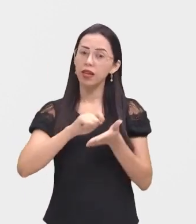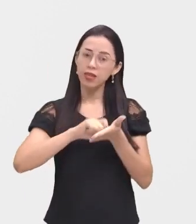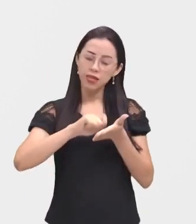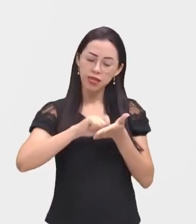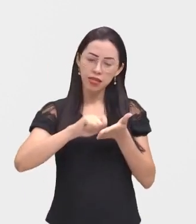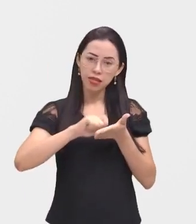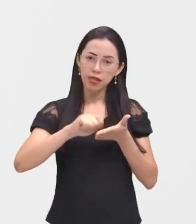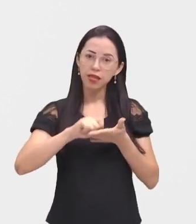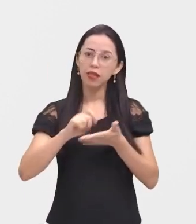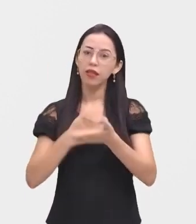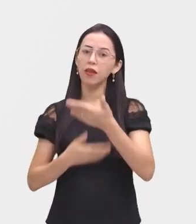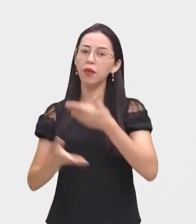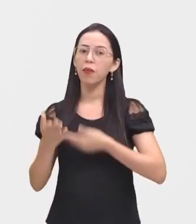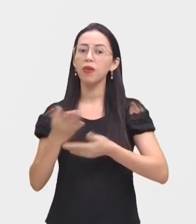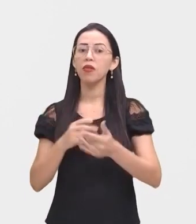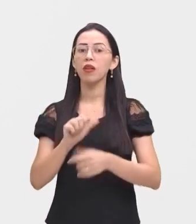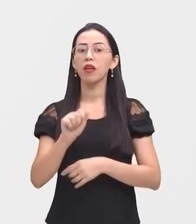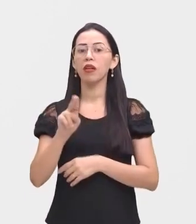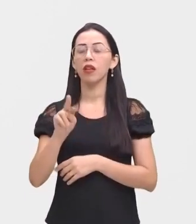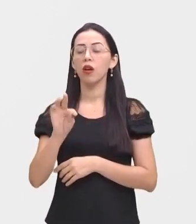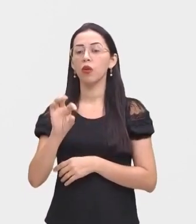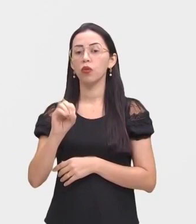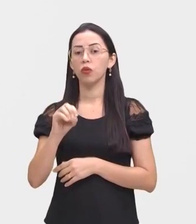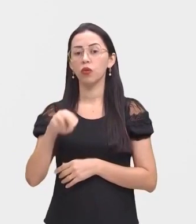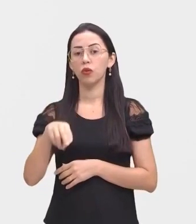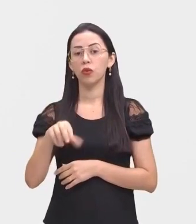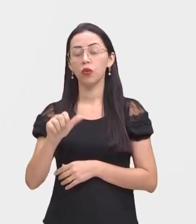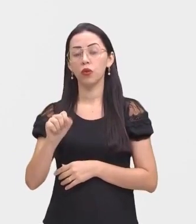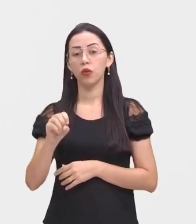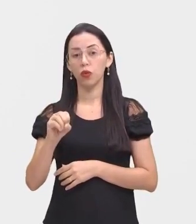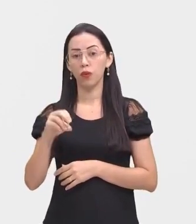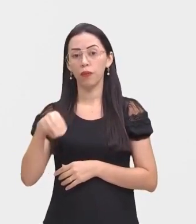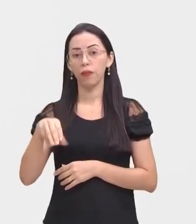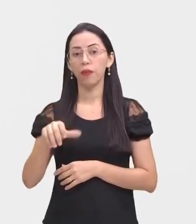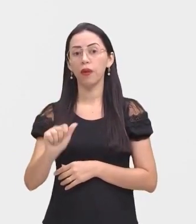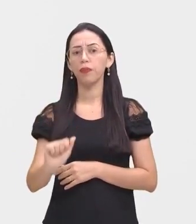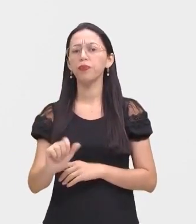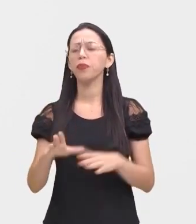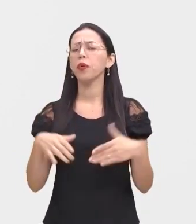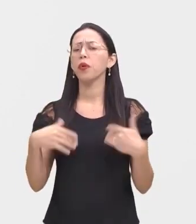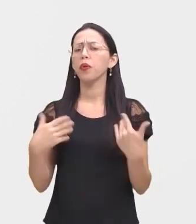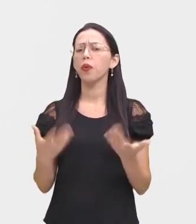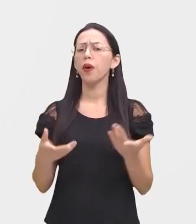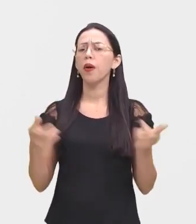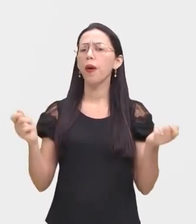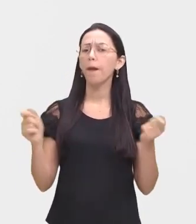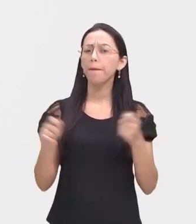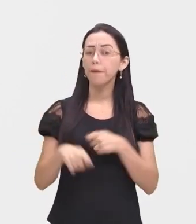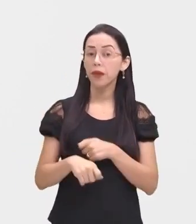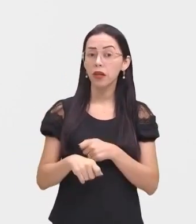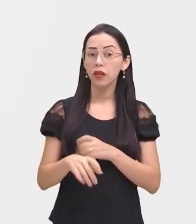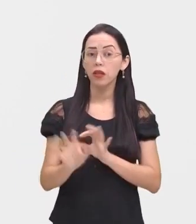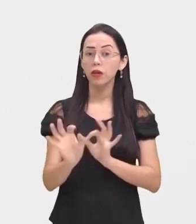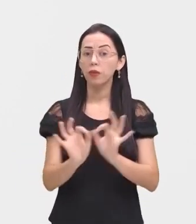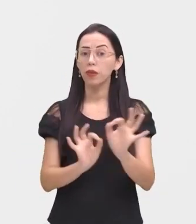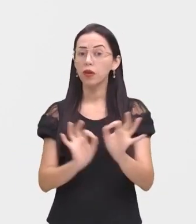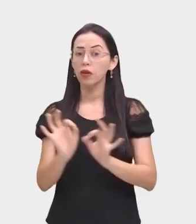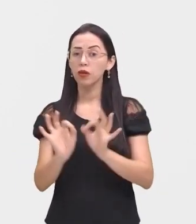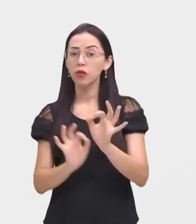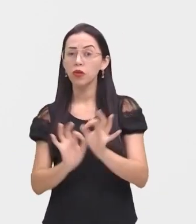e compartilhada. Quais são, crianças, as nossas habilidades? Planejar